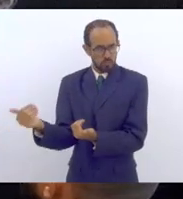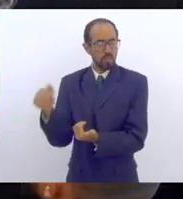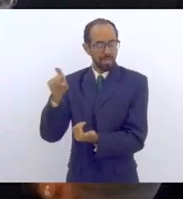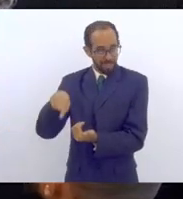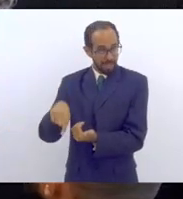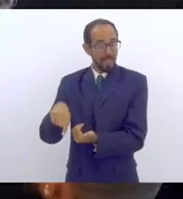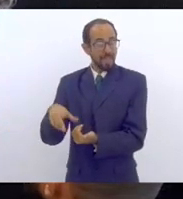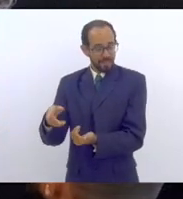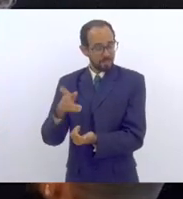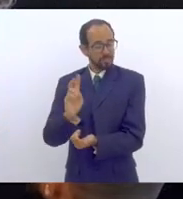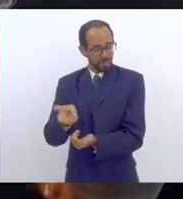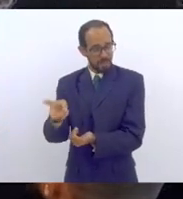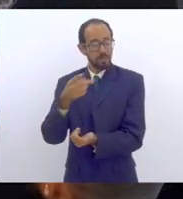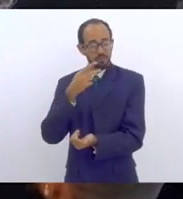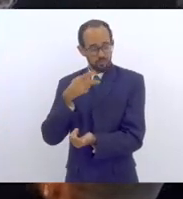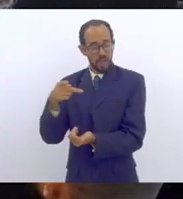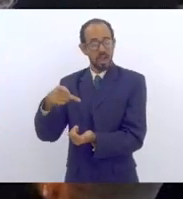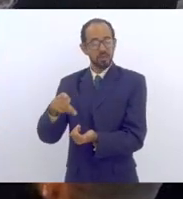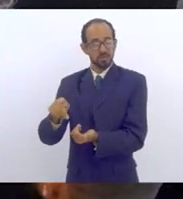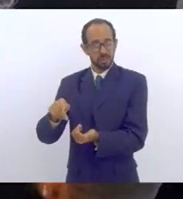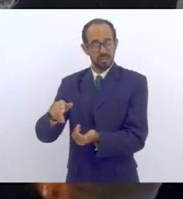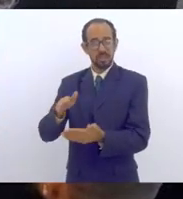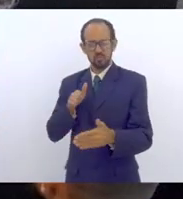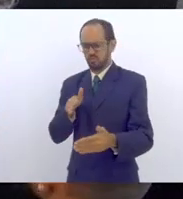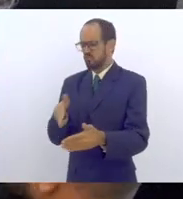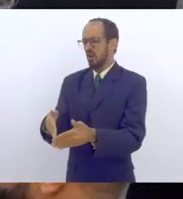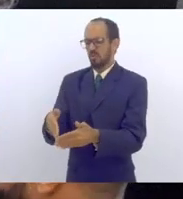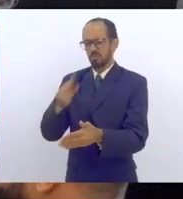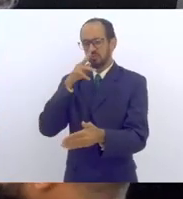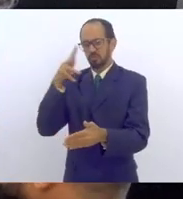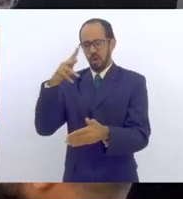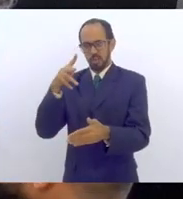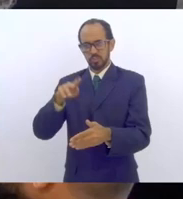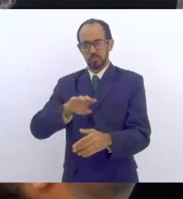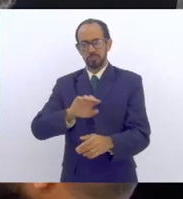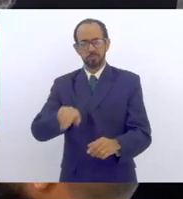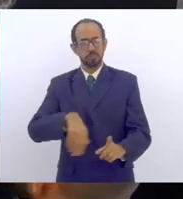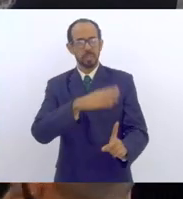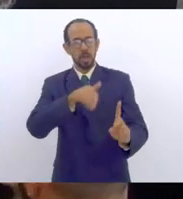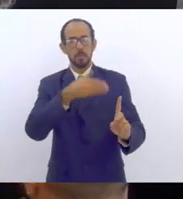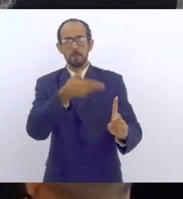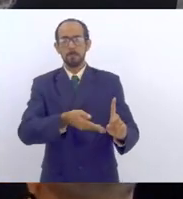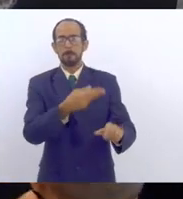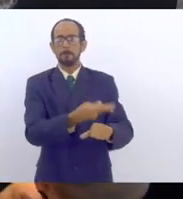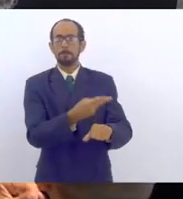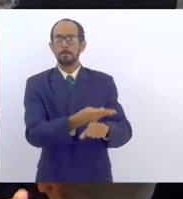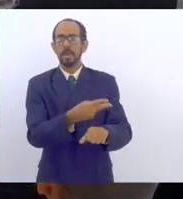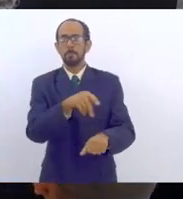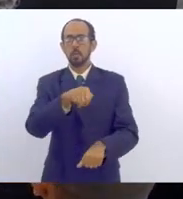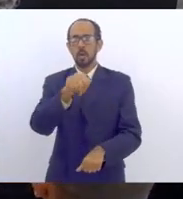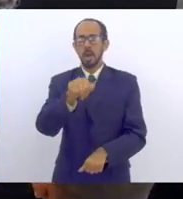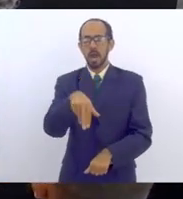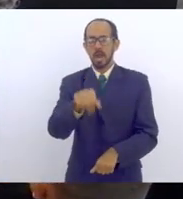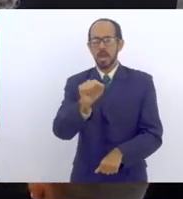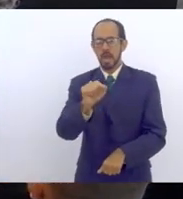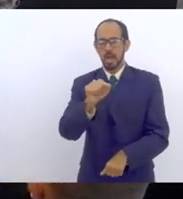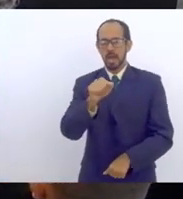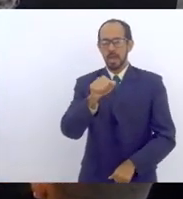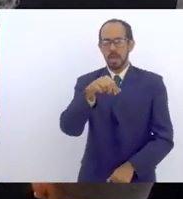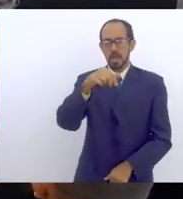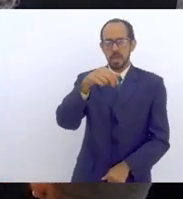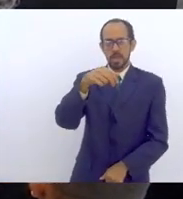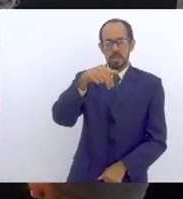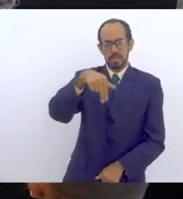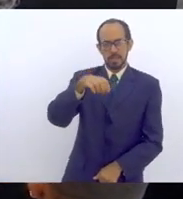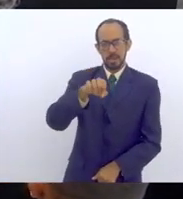estar se dedicando tanto mas ele fica muito feliz para receber aqui o prêmio Ana Nery vocês vão conhecer um pouco do prêmio Ana